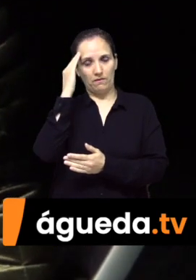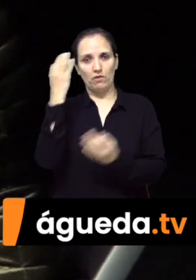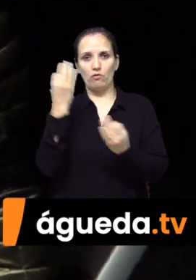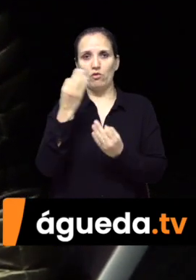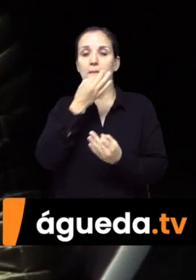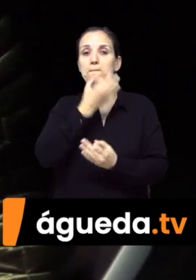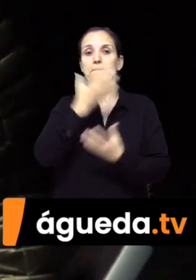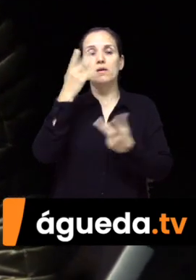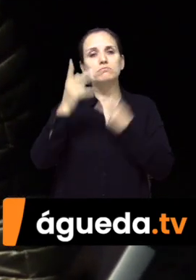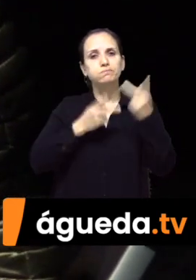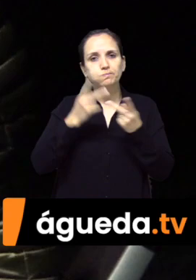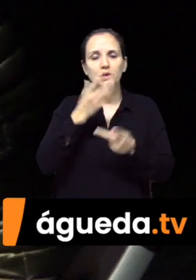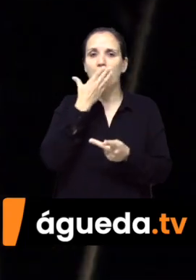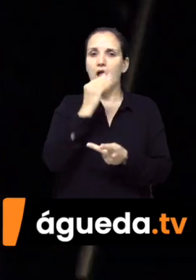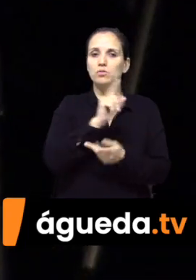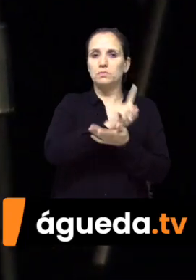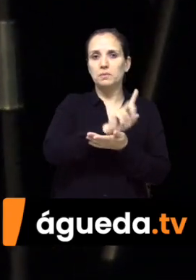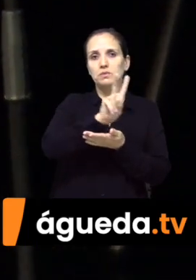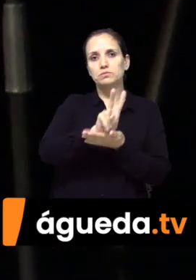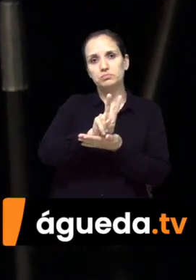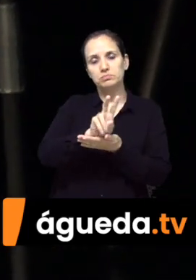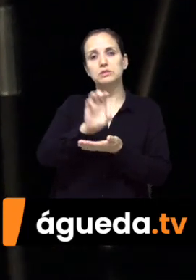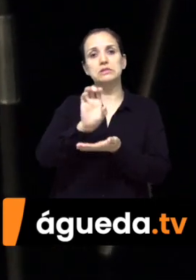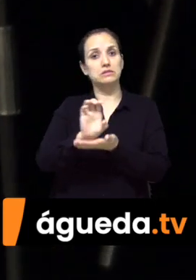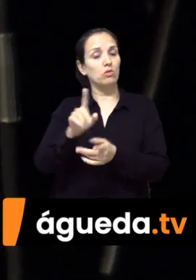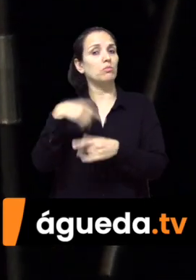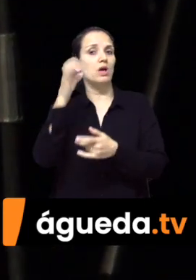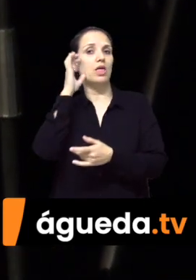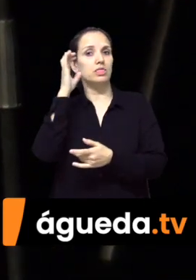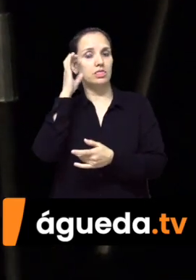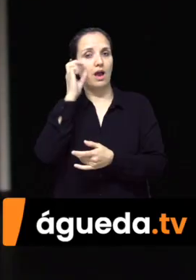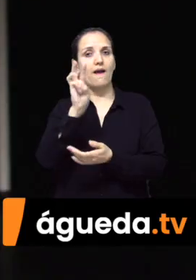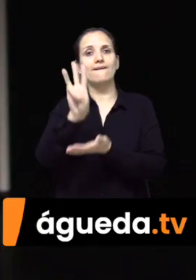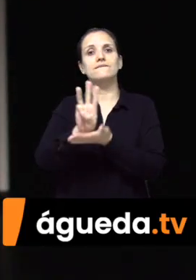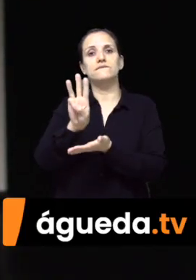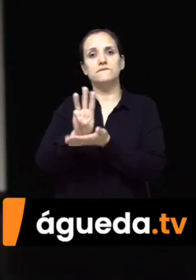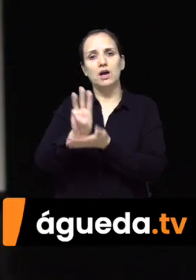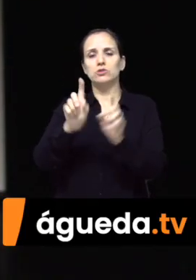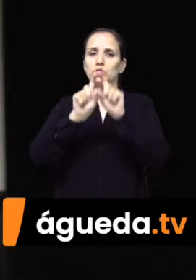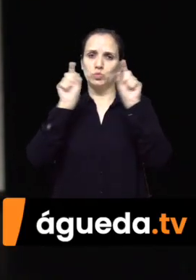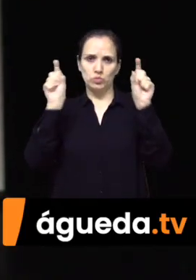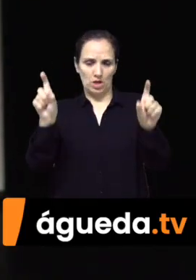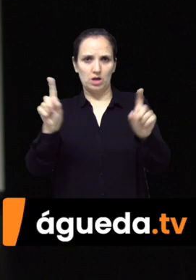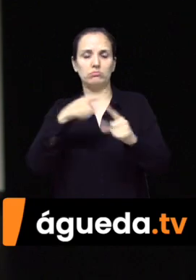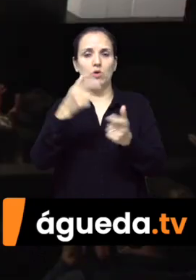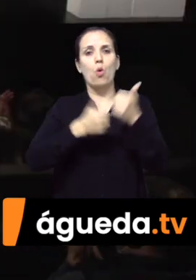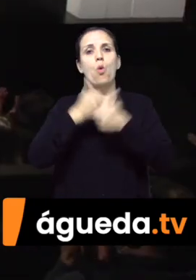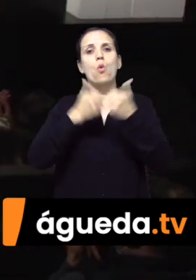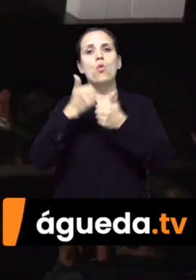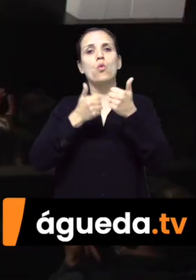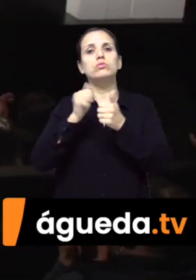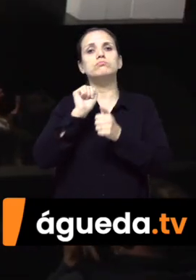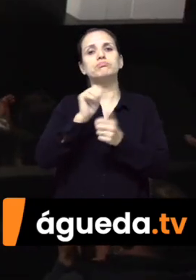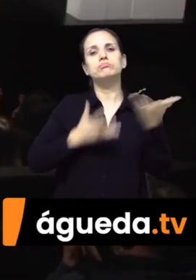Foram avaliados, da parte da manhã, os alunos do primeiro e segundo ciclo e, de tarde, os alunos do terceiro ciclo e secundário. O